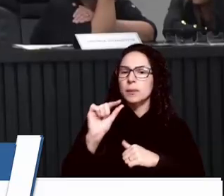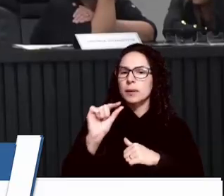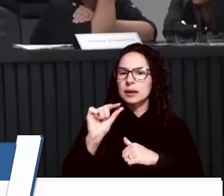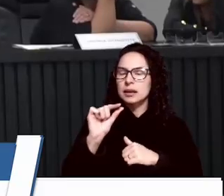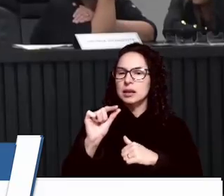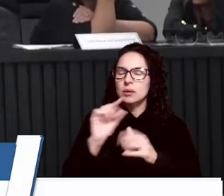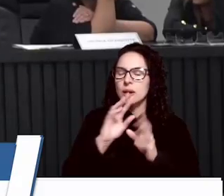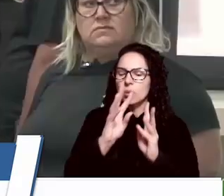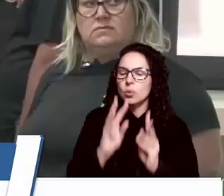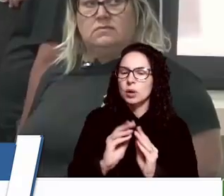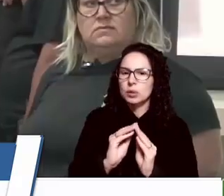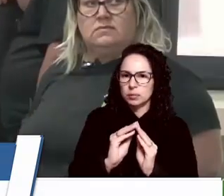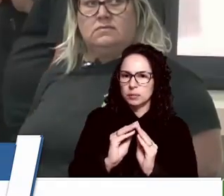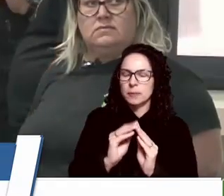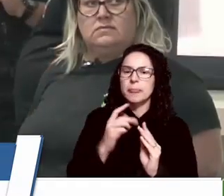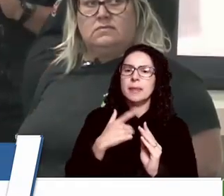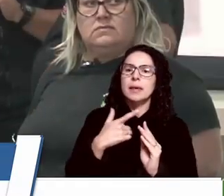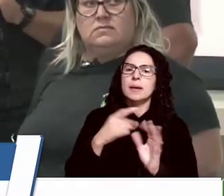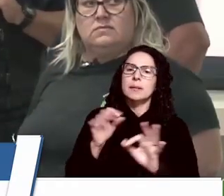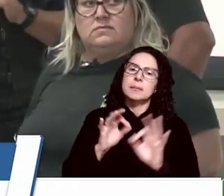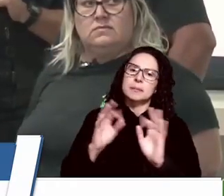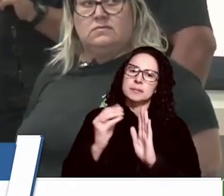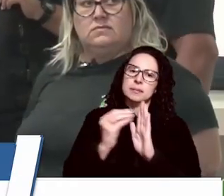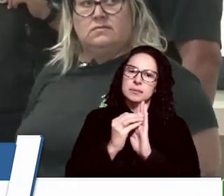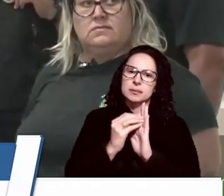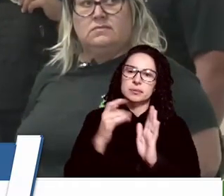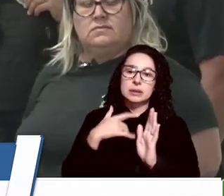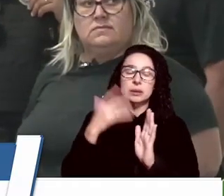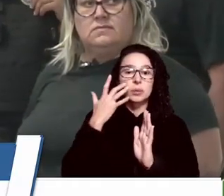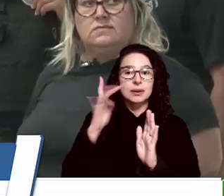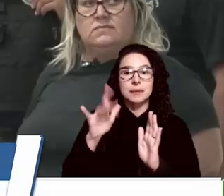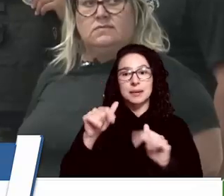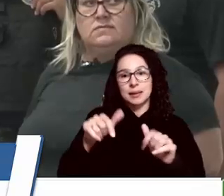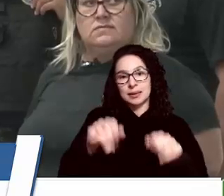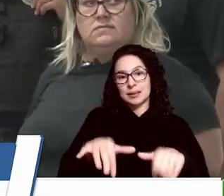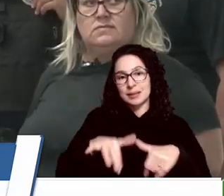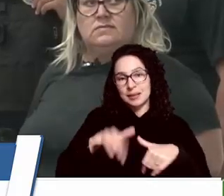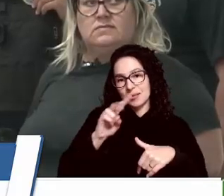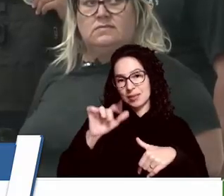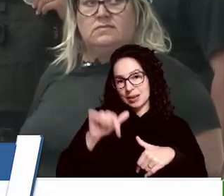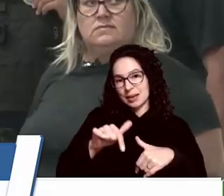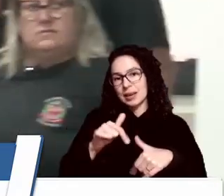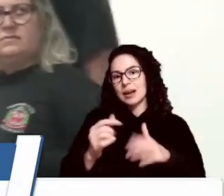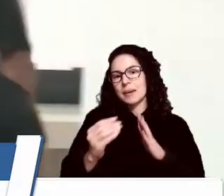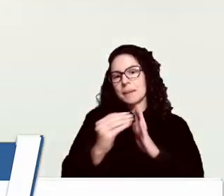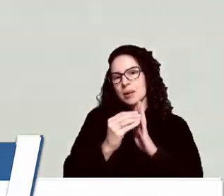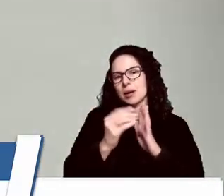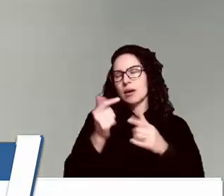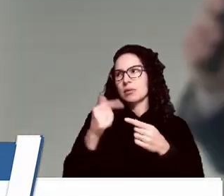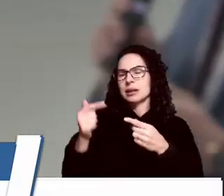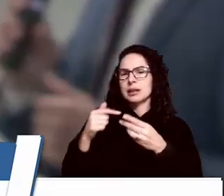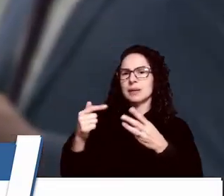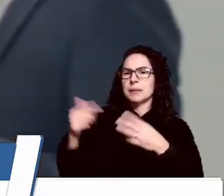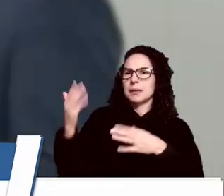resumida. Quando eu fui fazer essa moção, eu não sabia que a sessão seria aqui. Essa moção foi feita semanas atrás